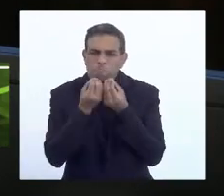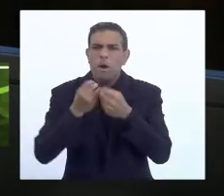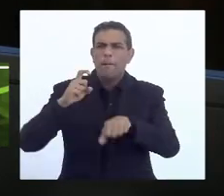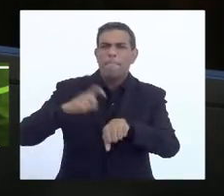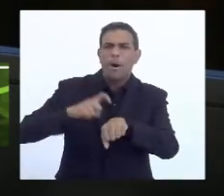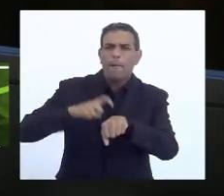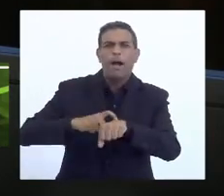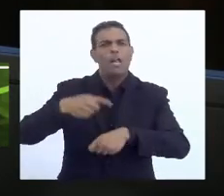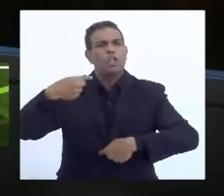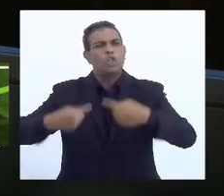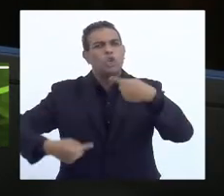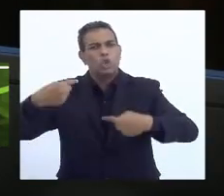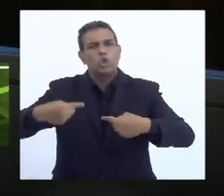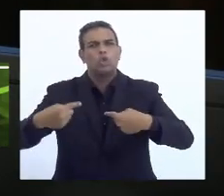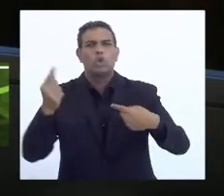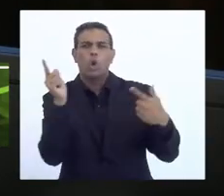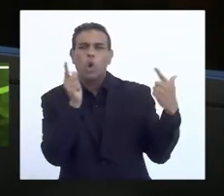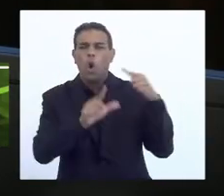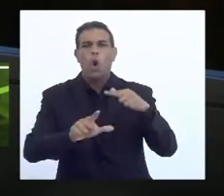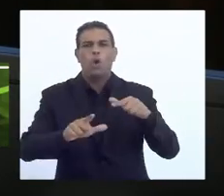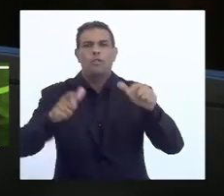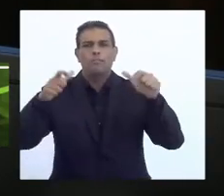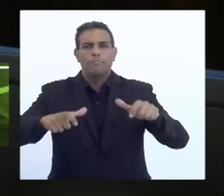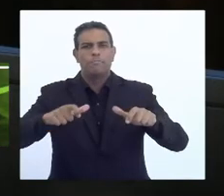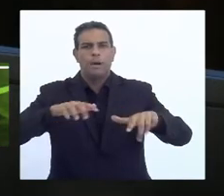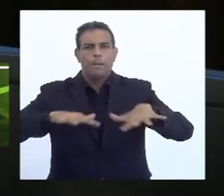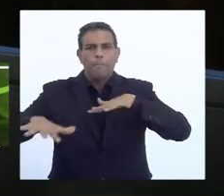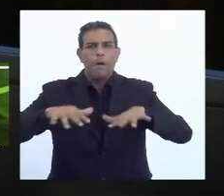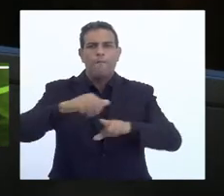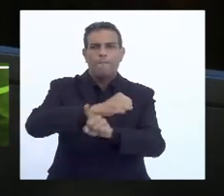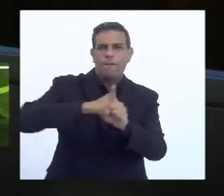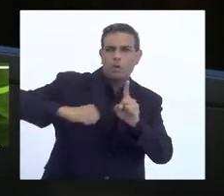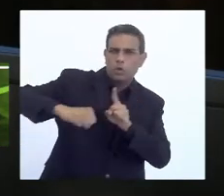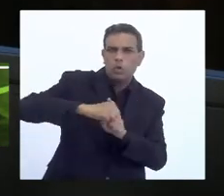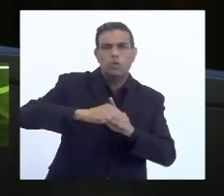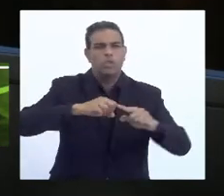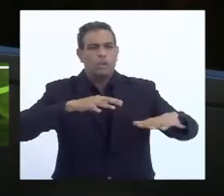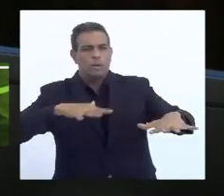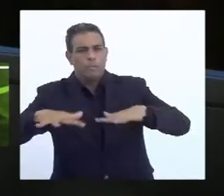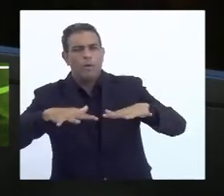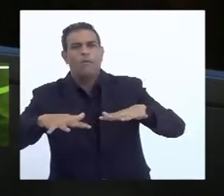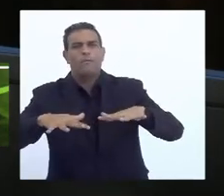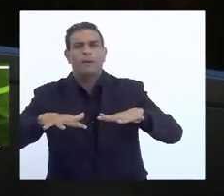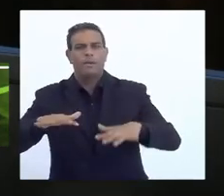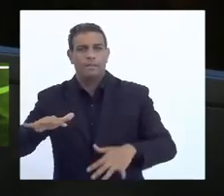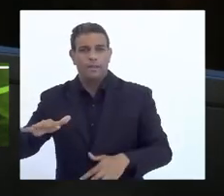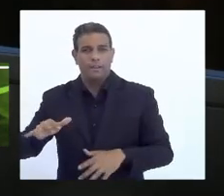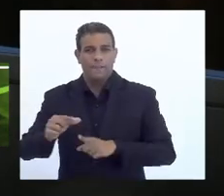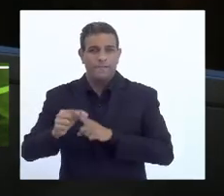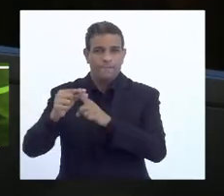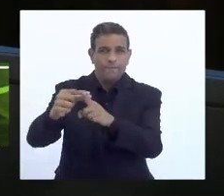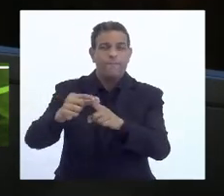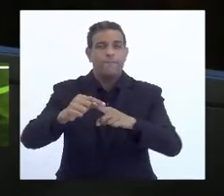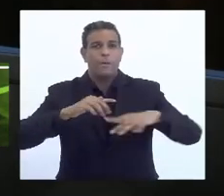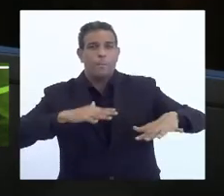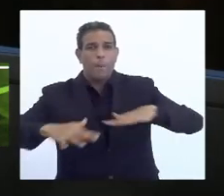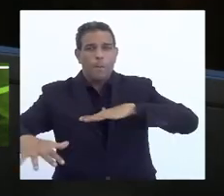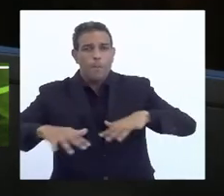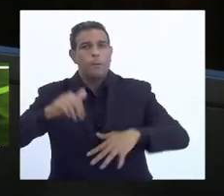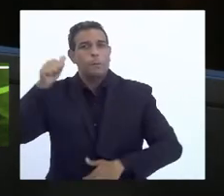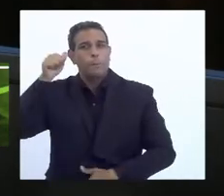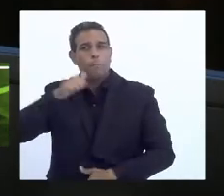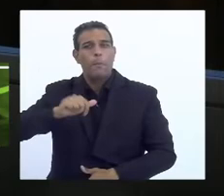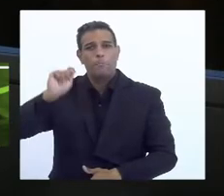estou aqui, porque fui colocada aqui pelos movimentos sociais, movimentos de favela, movimentos de mulheres, movimentos